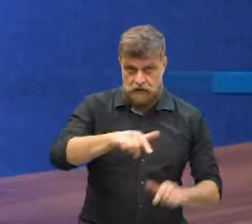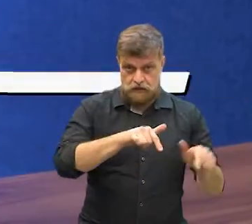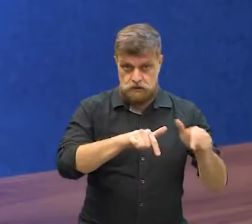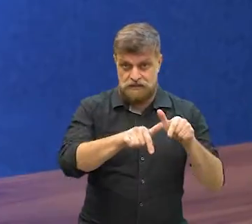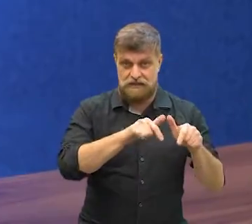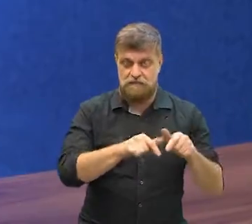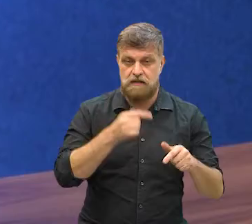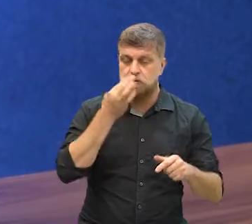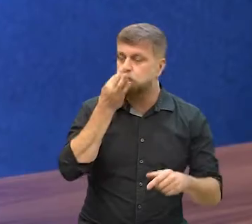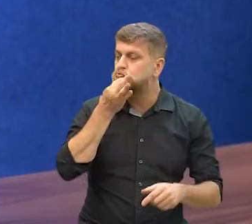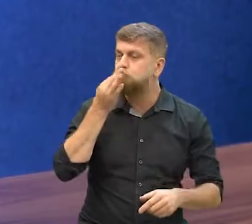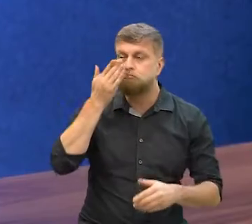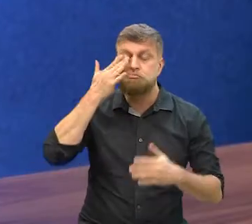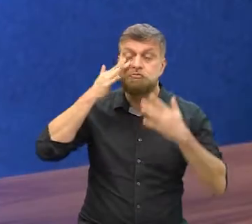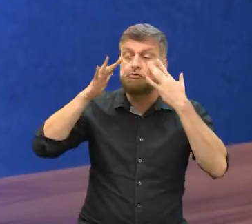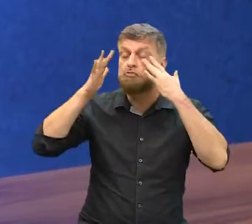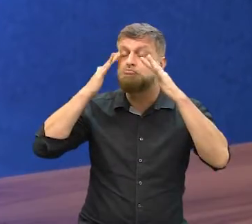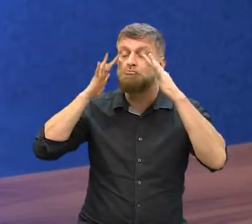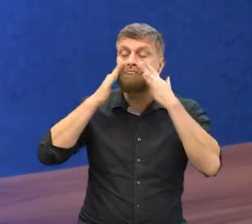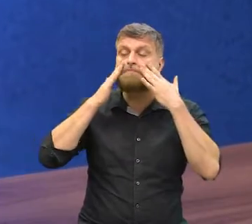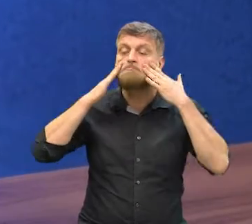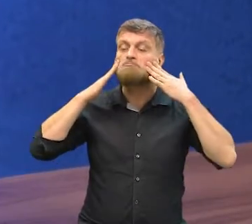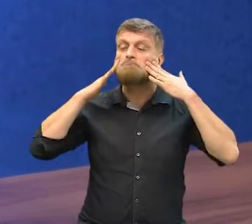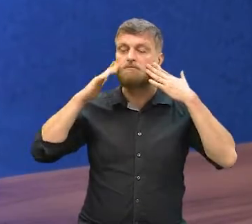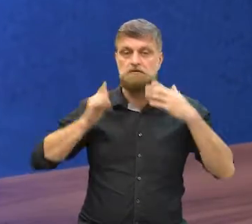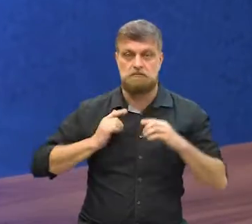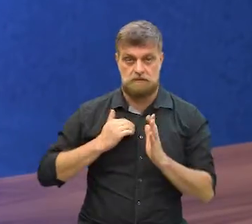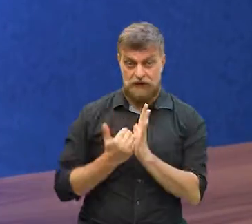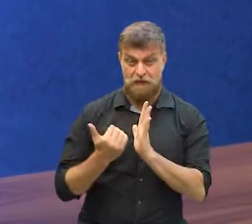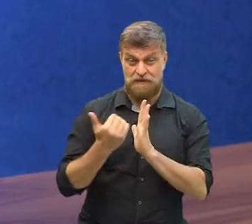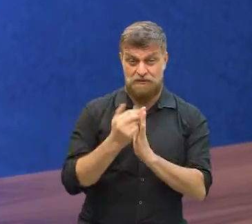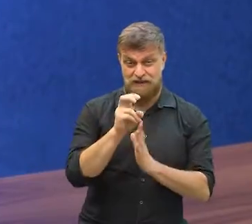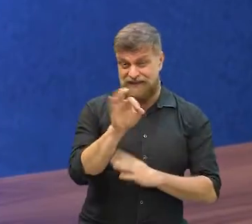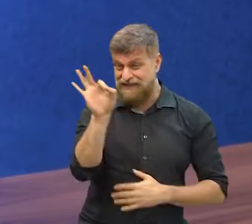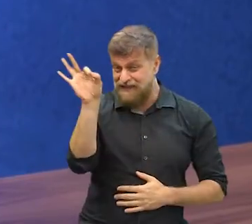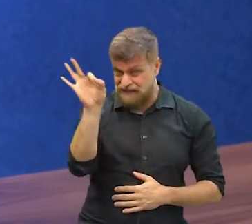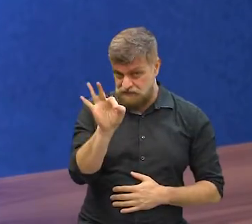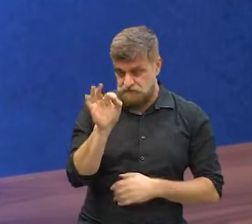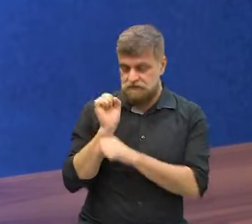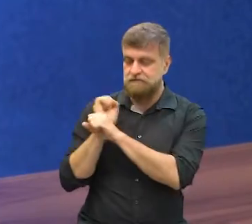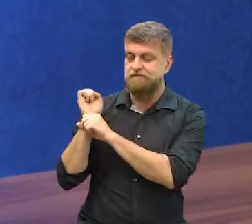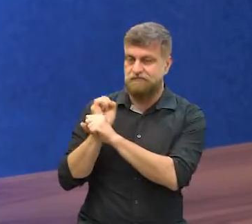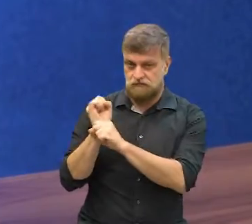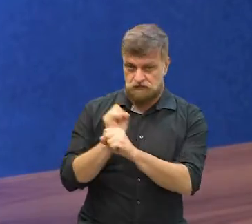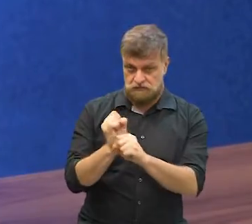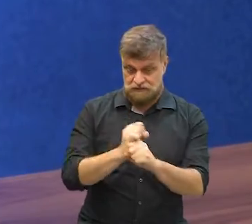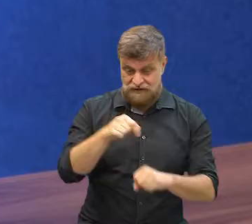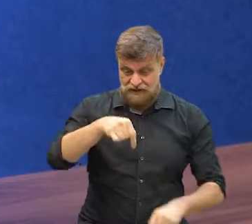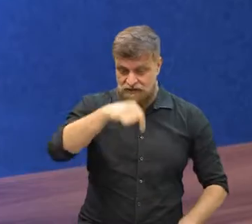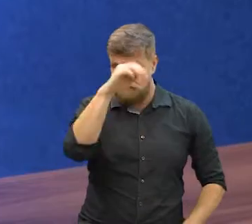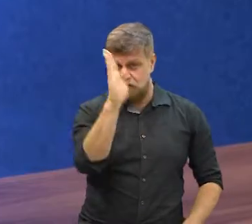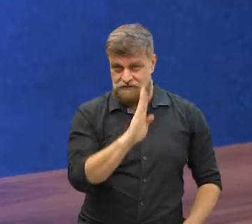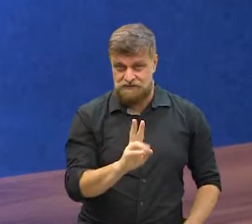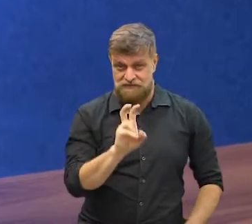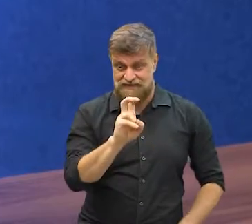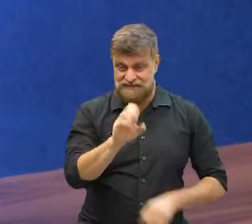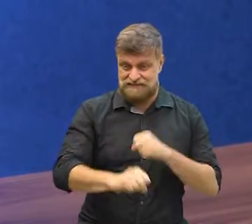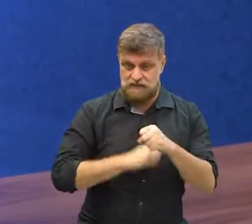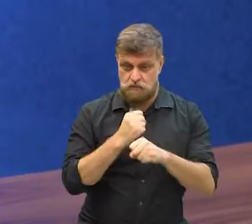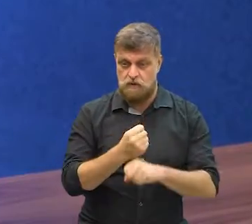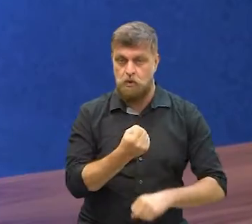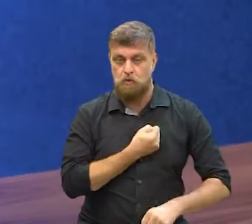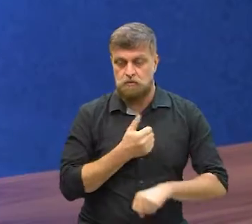mercado de estética cresceu mais de 500% nos últimos anos no Brasil. Nos últimos 5 anos, o número